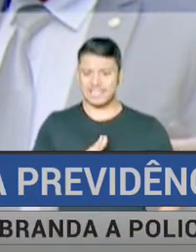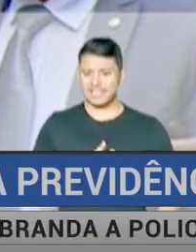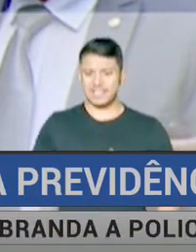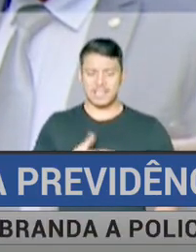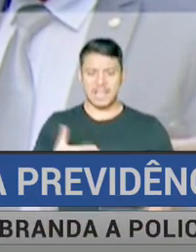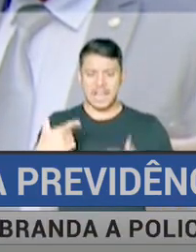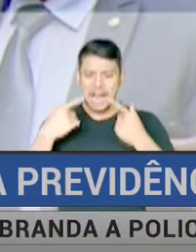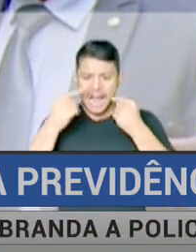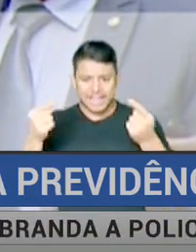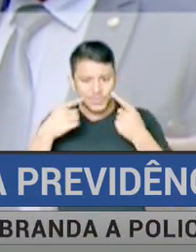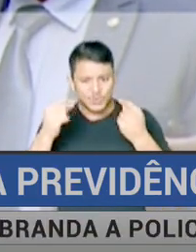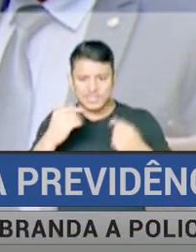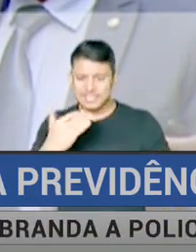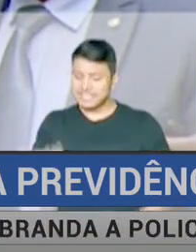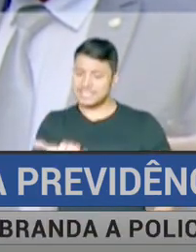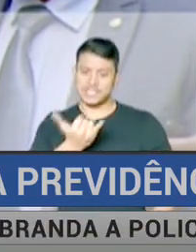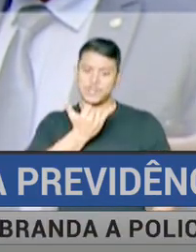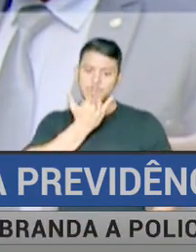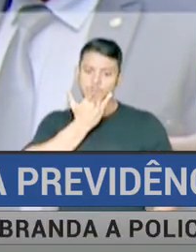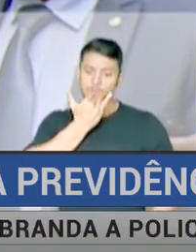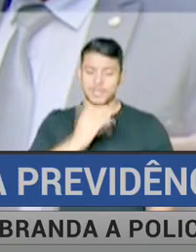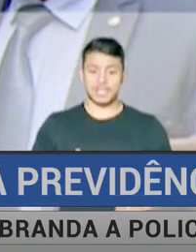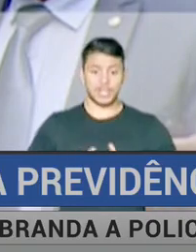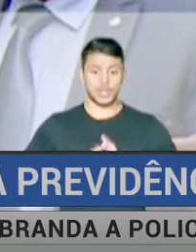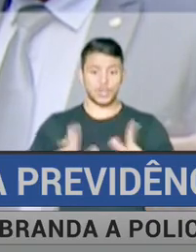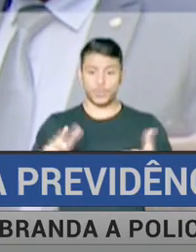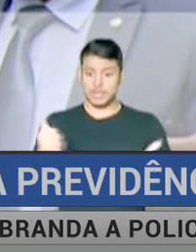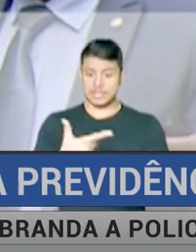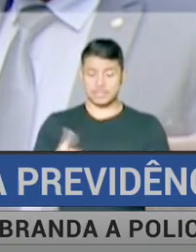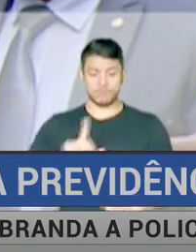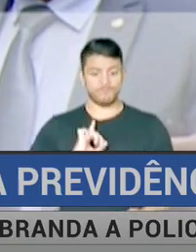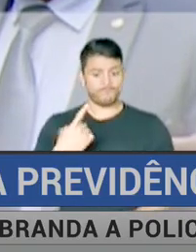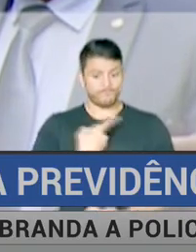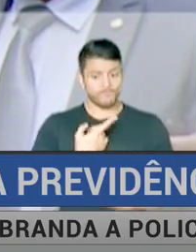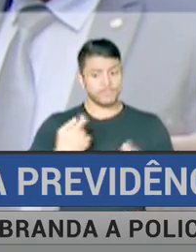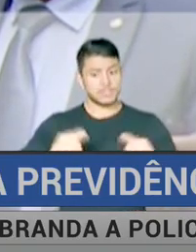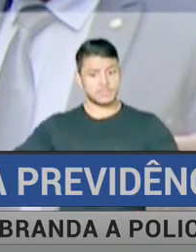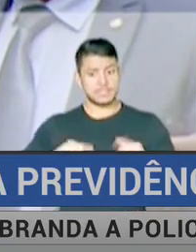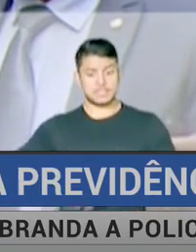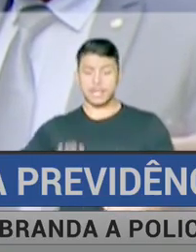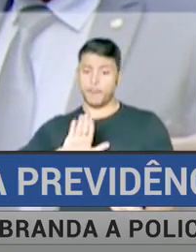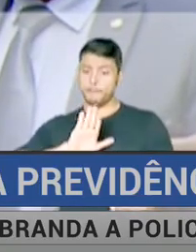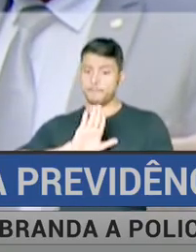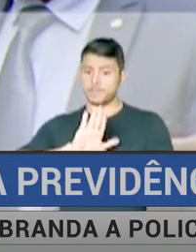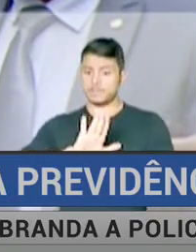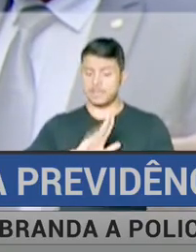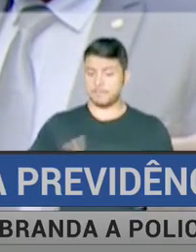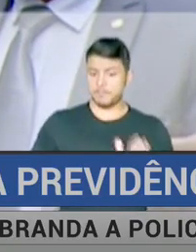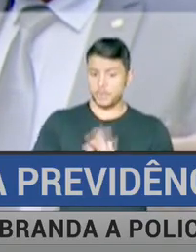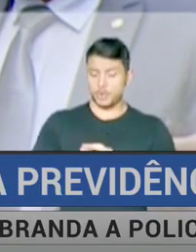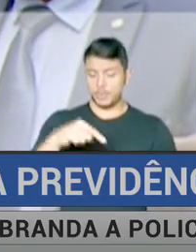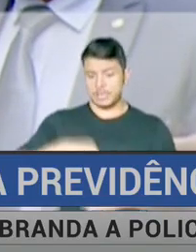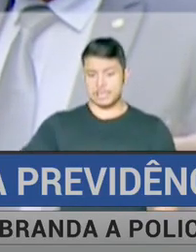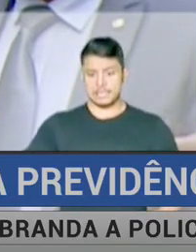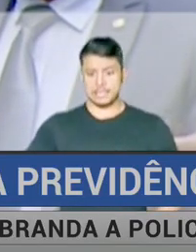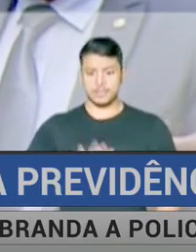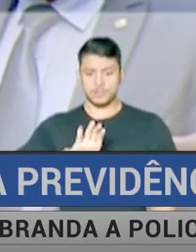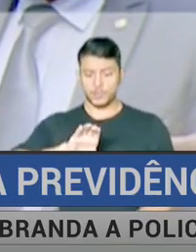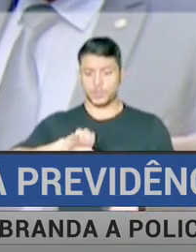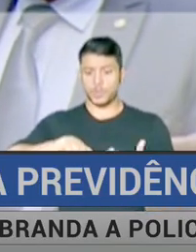eu acho que não é aquilo que a gente precisa mostrar do Parlamento para o